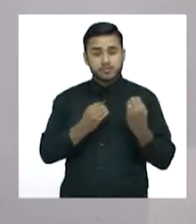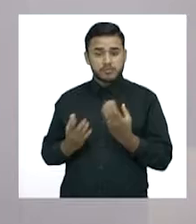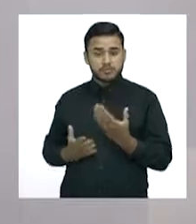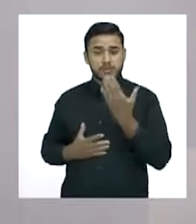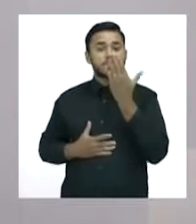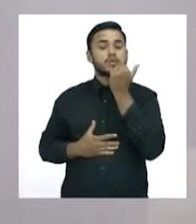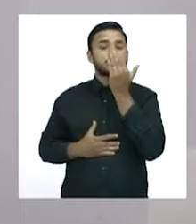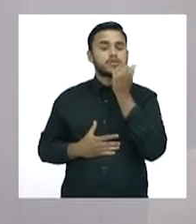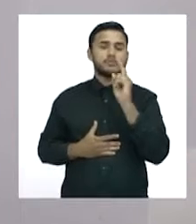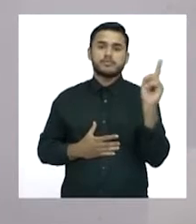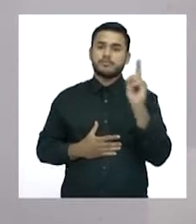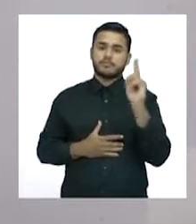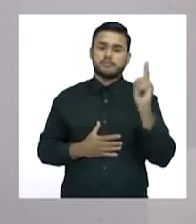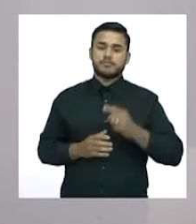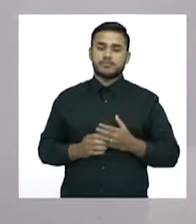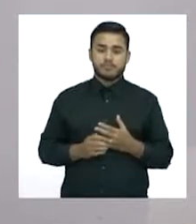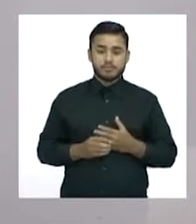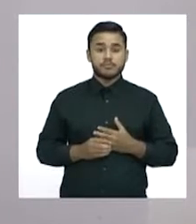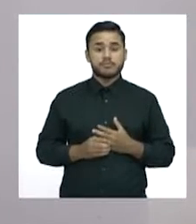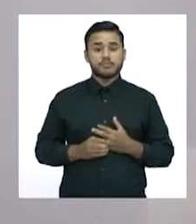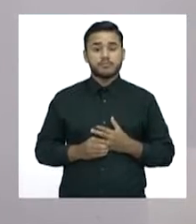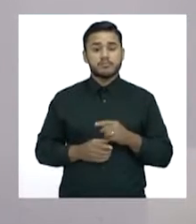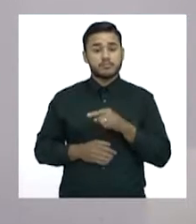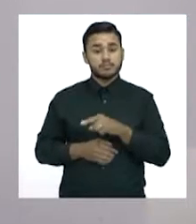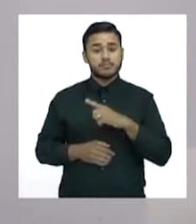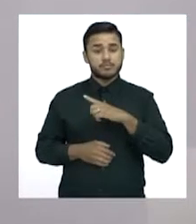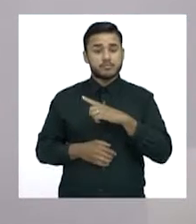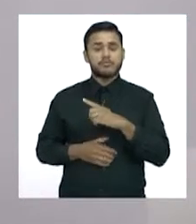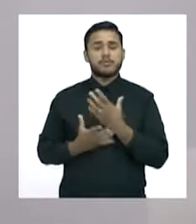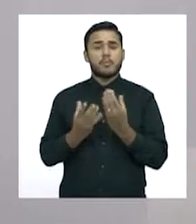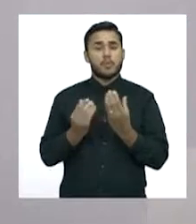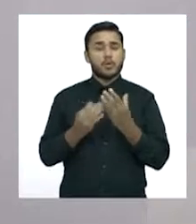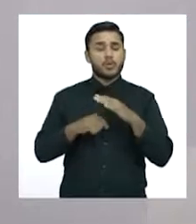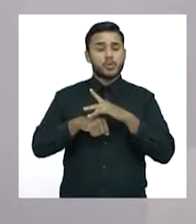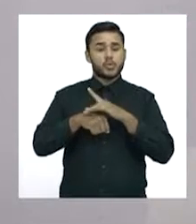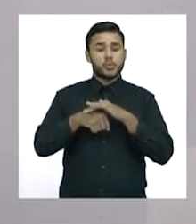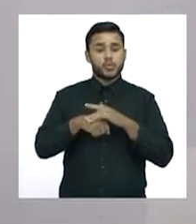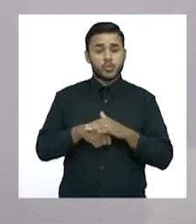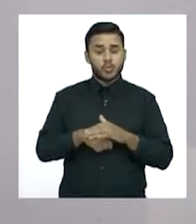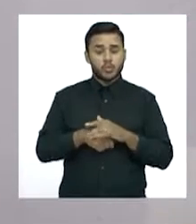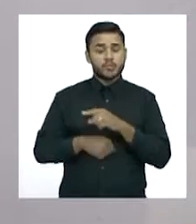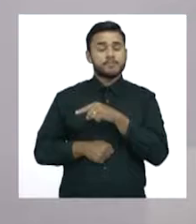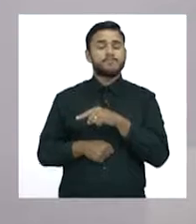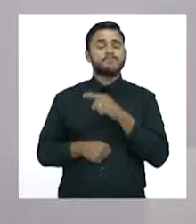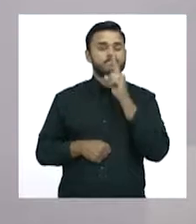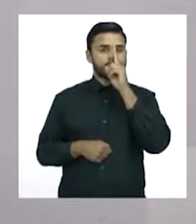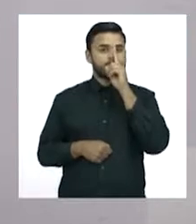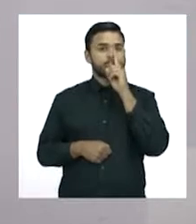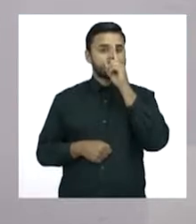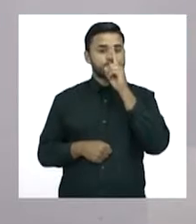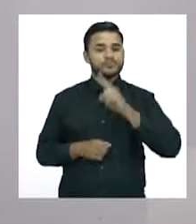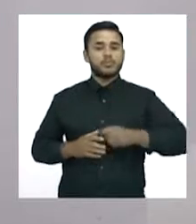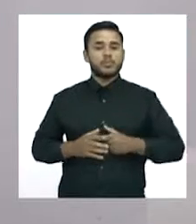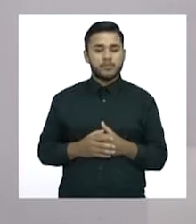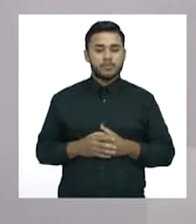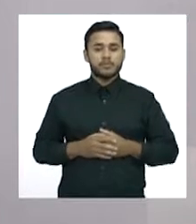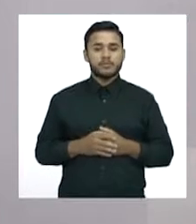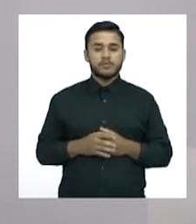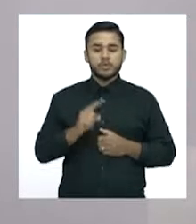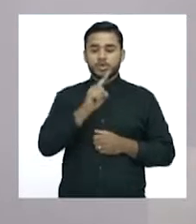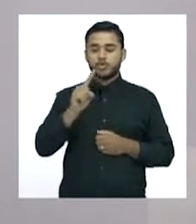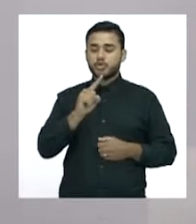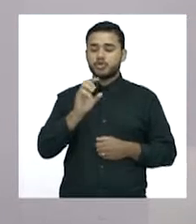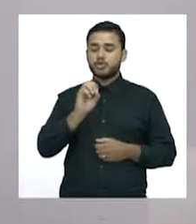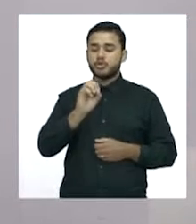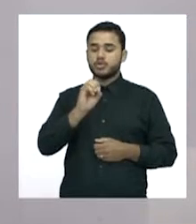esses animais. Muitas vezes, esses animais são portadores de diversas doenças, doenças graves, a gente chama essas zoonoses, que